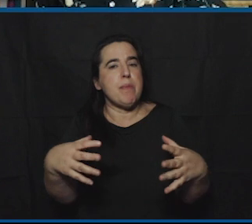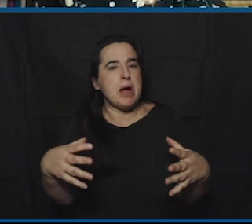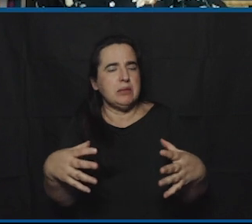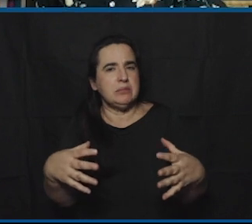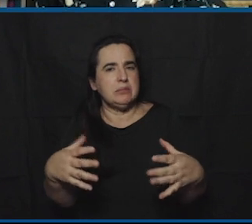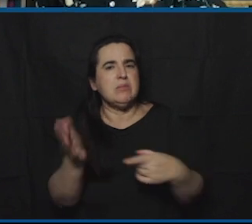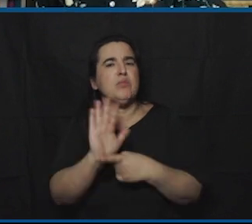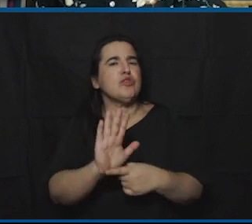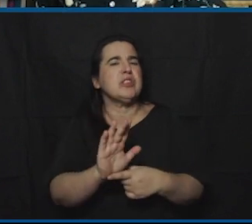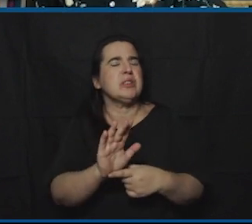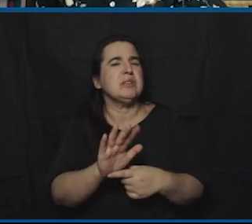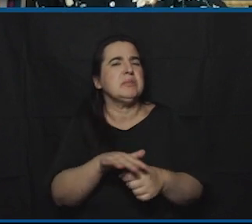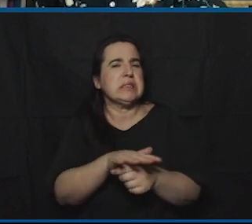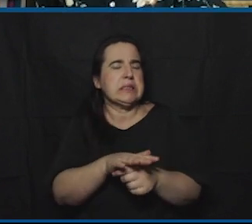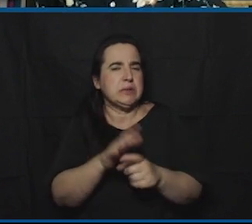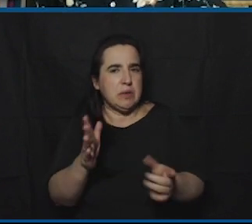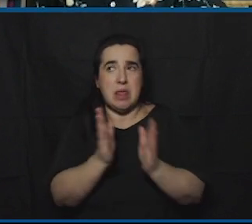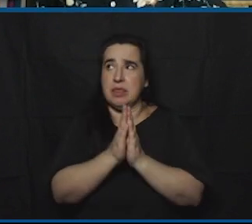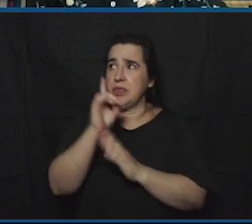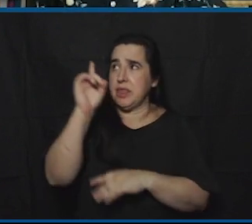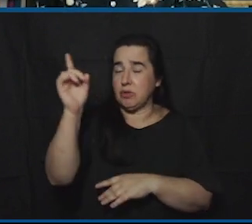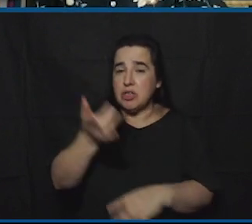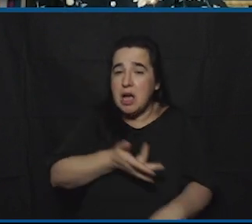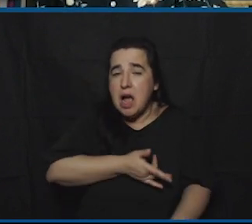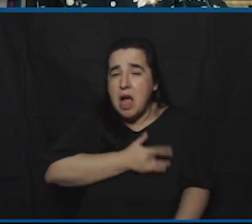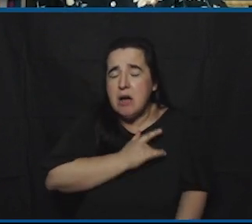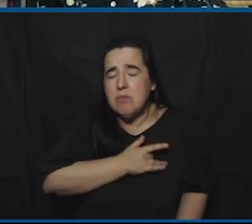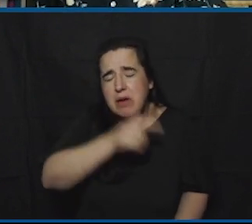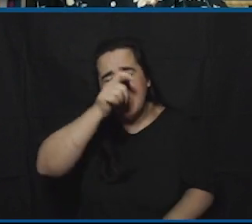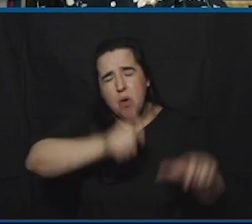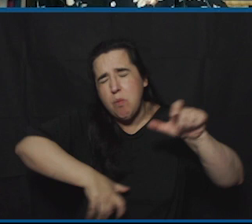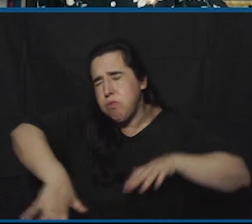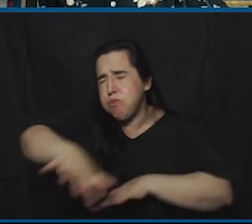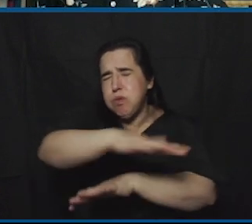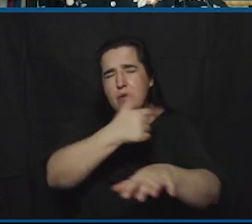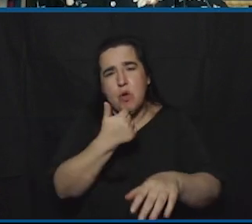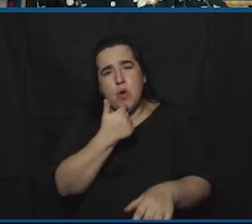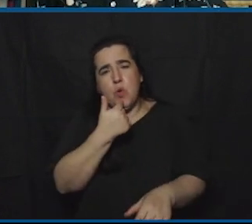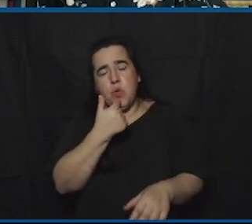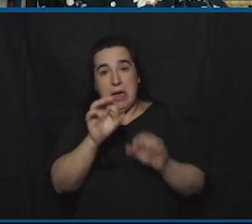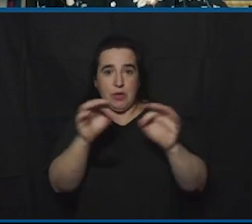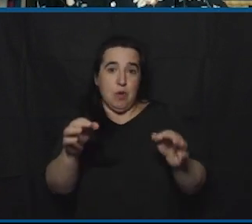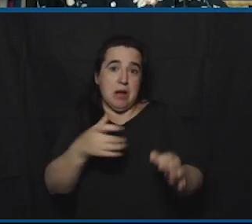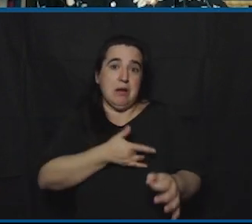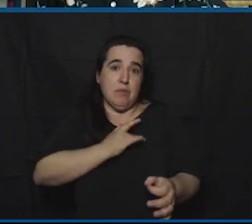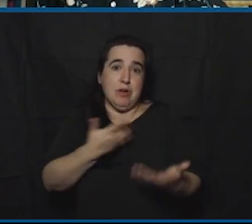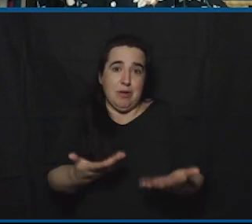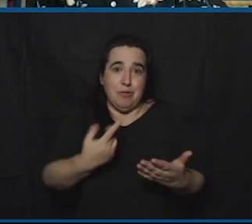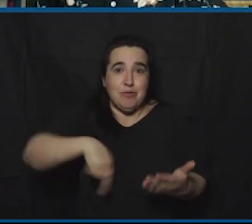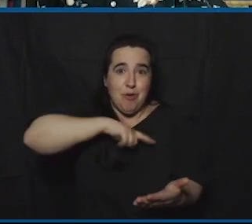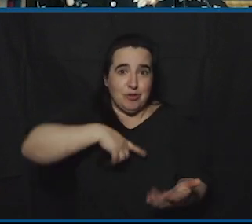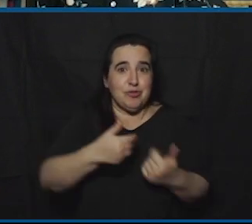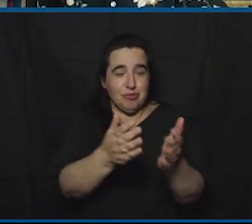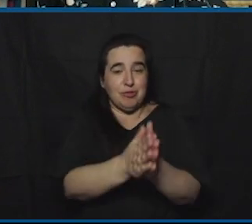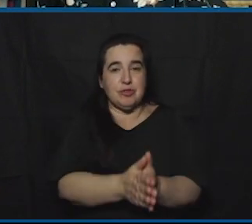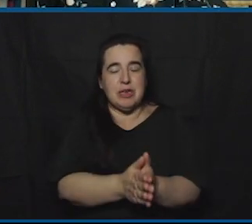Isto mostra uma coisa, é que Deus amava tanto aquele povo, assim como nos ama a todos nós, que